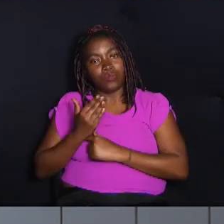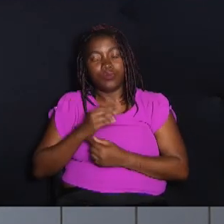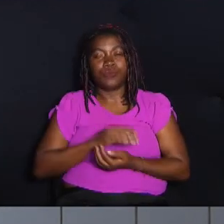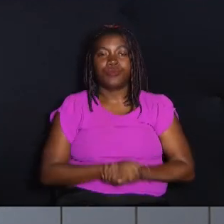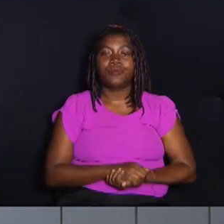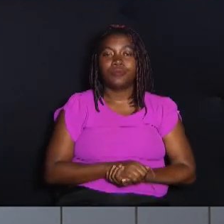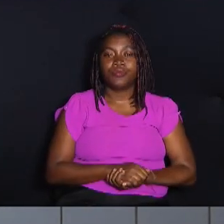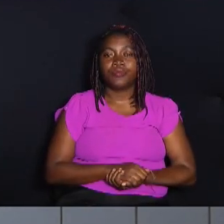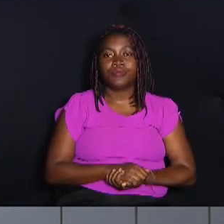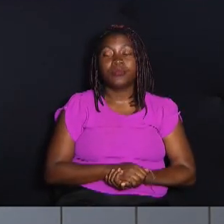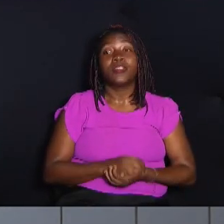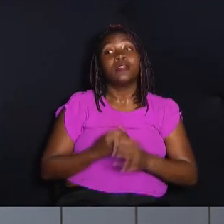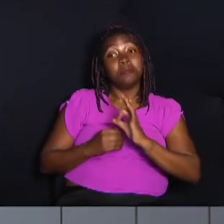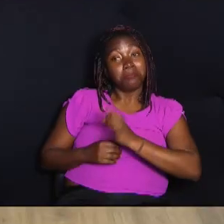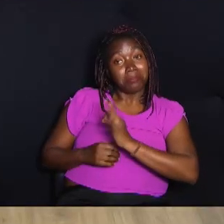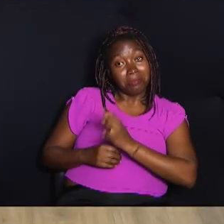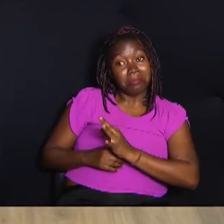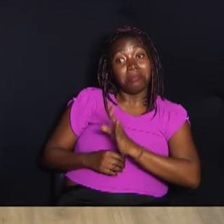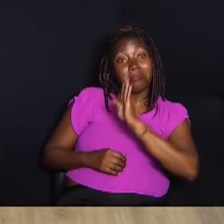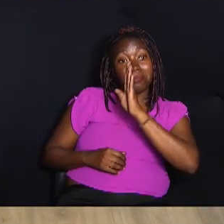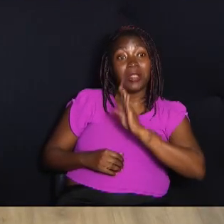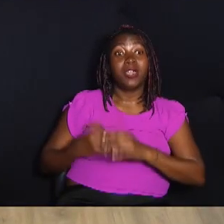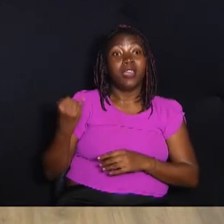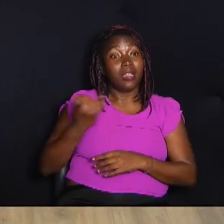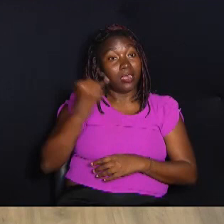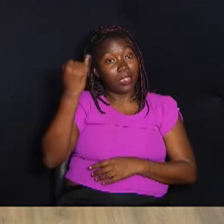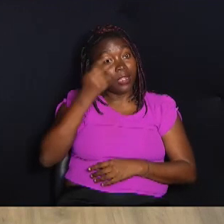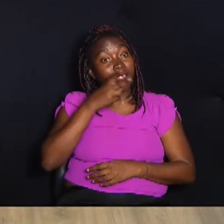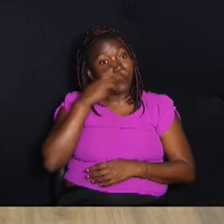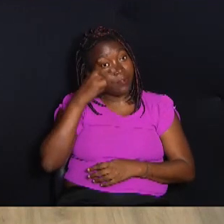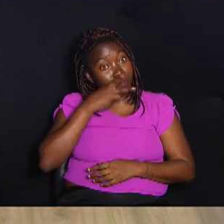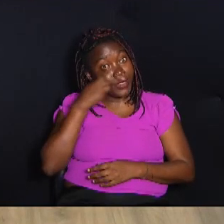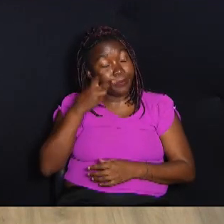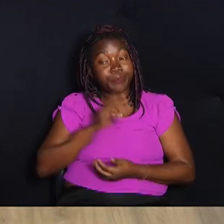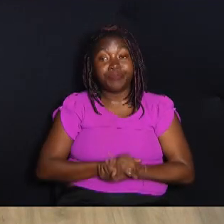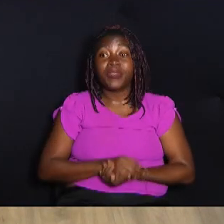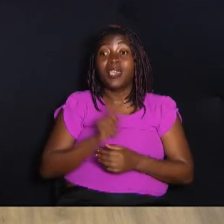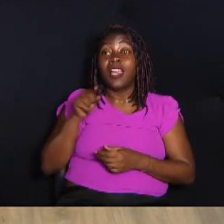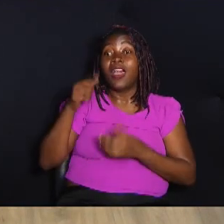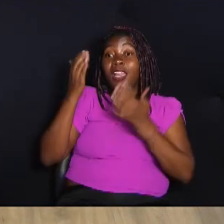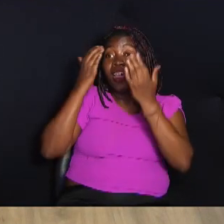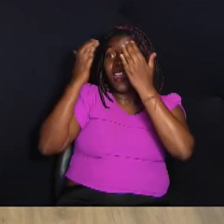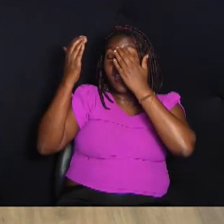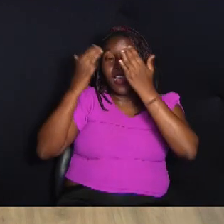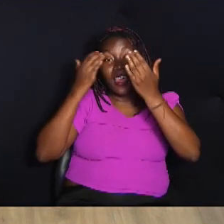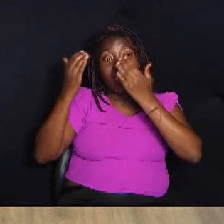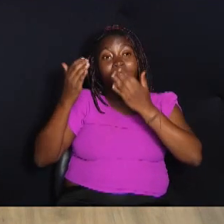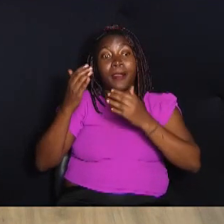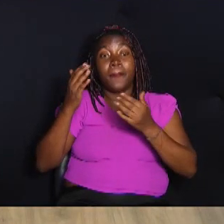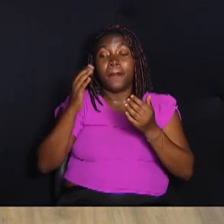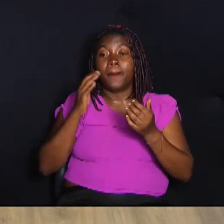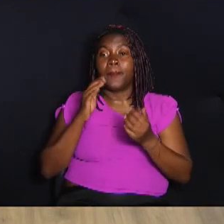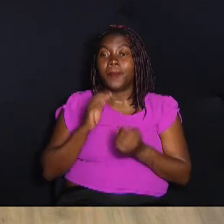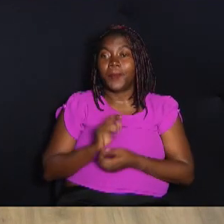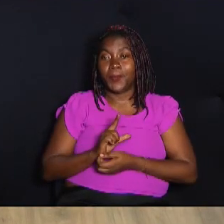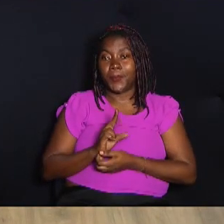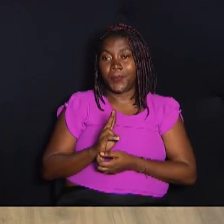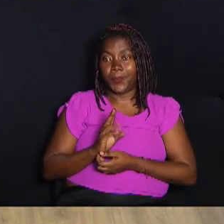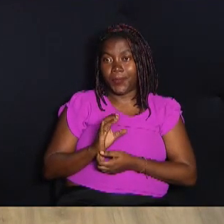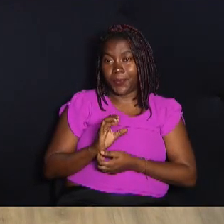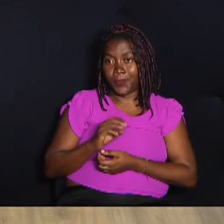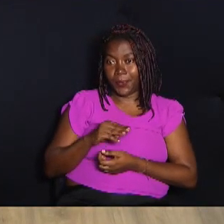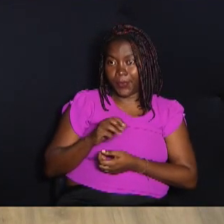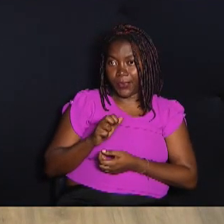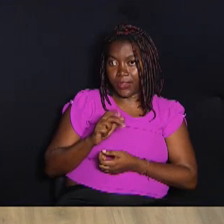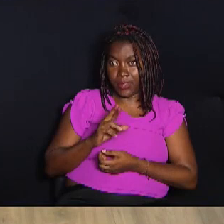isso, contribuição importantíssima também do vereador Cecílio Santos. Lucimária Tavares Rangel, psicóloga clínica